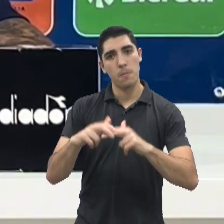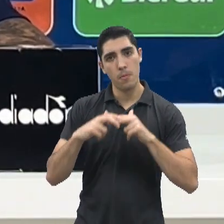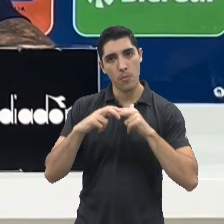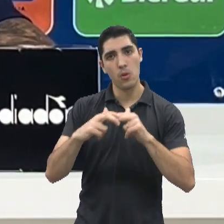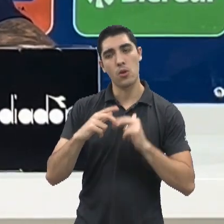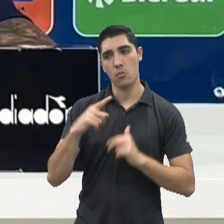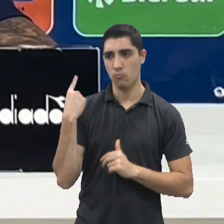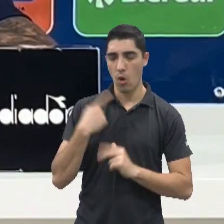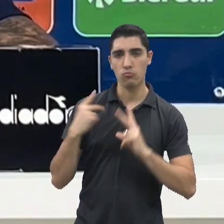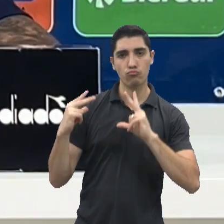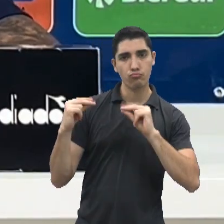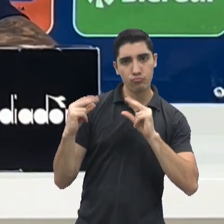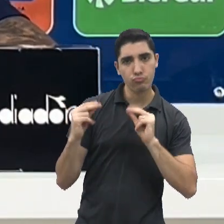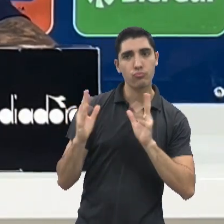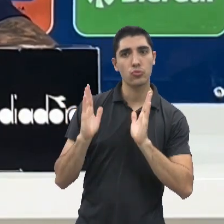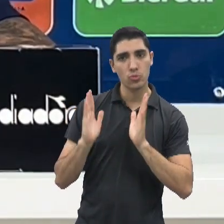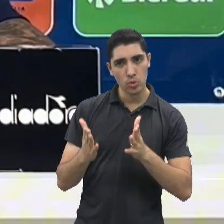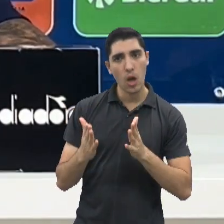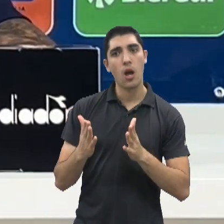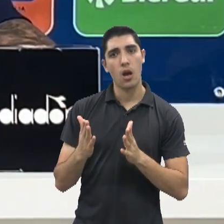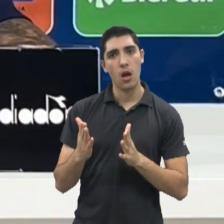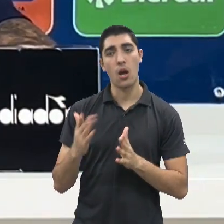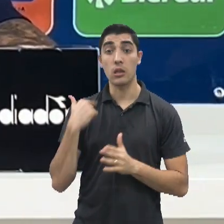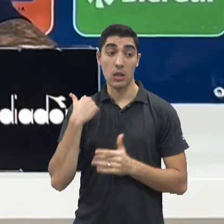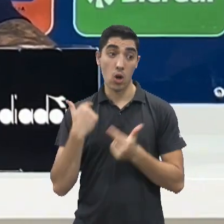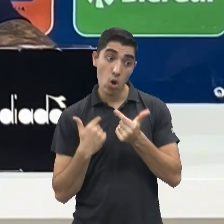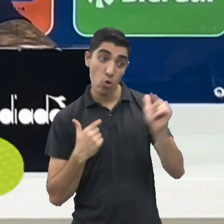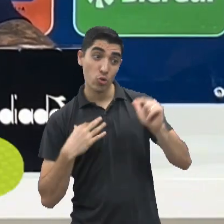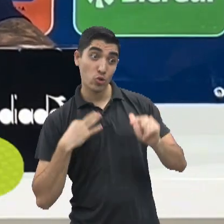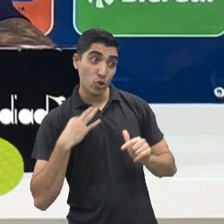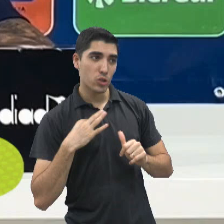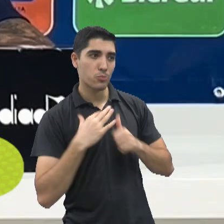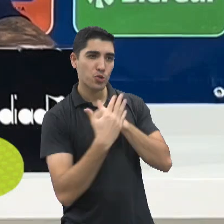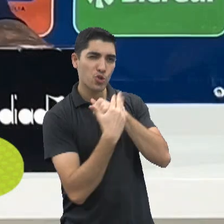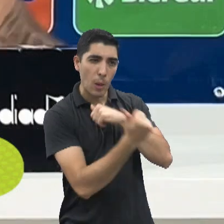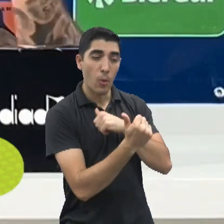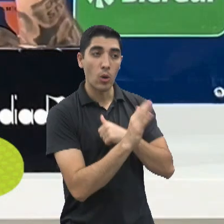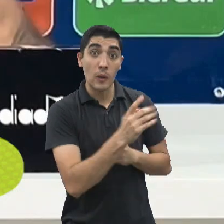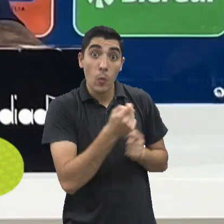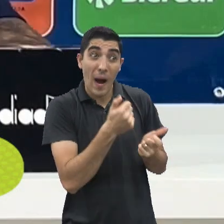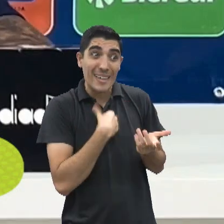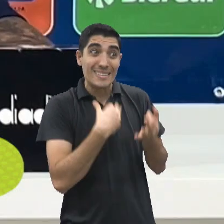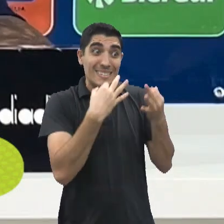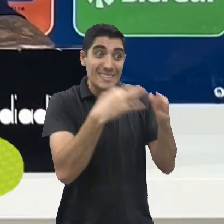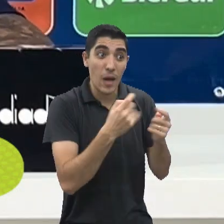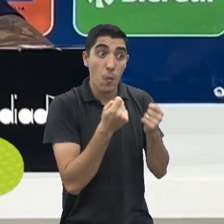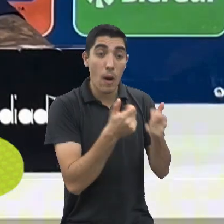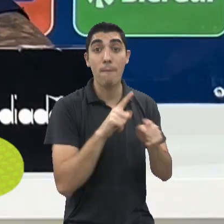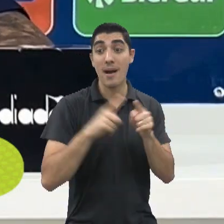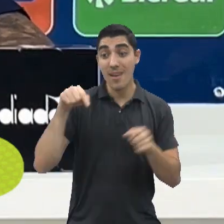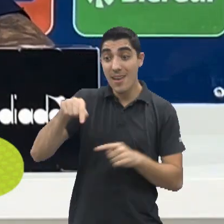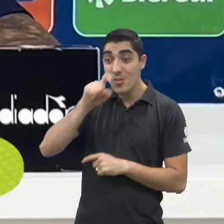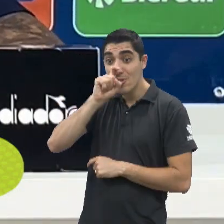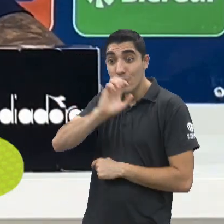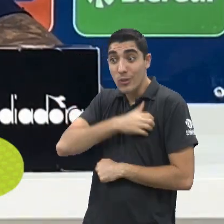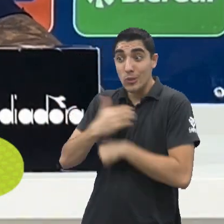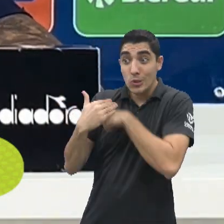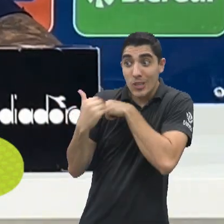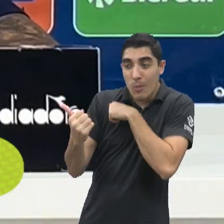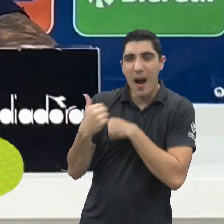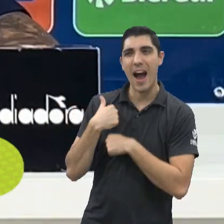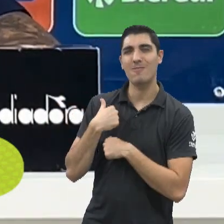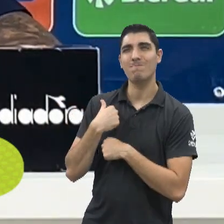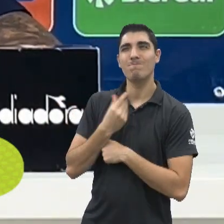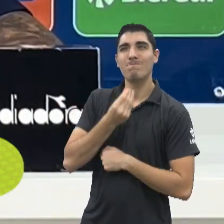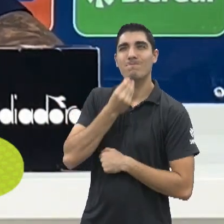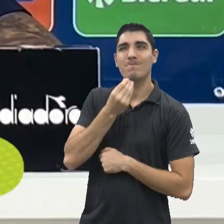conversou. Eu já estava bem encaminhado de ir para o clube, mas como chegou a proposta do São José, já era um clube que eu já tinha vindo jogar aqui, vi a atmosfera que a torcida faz,